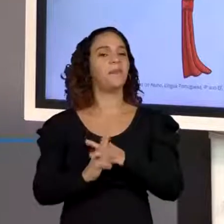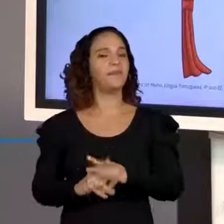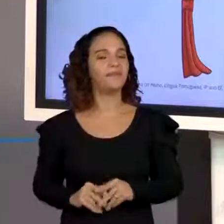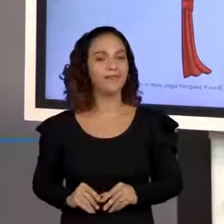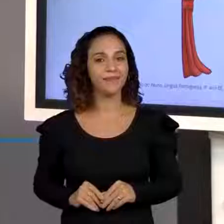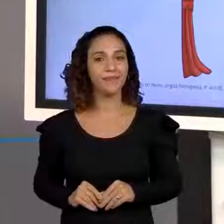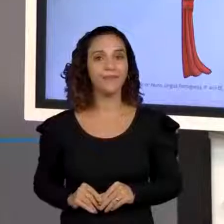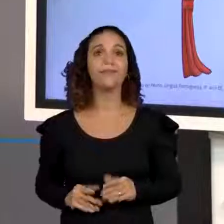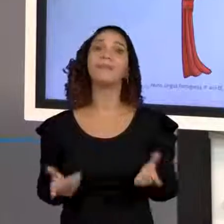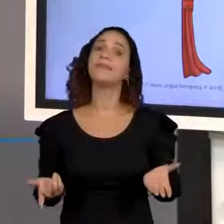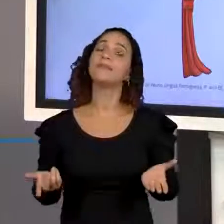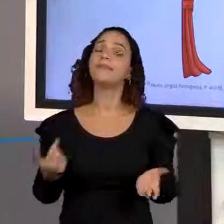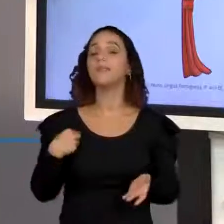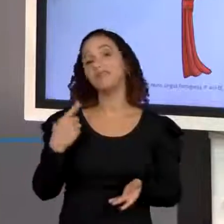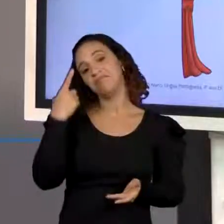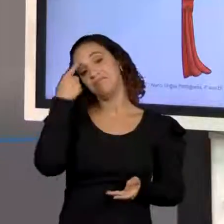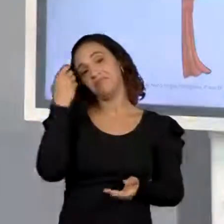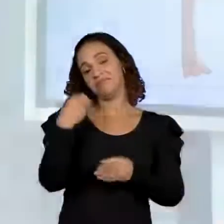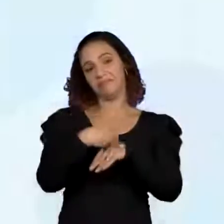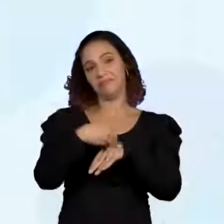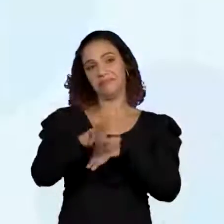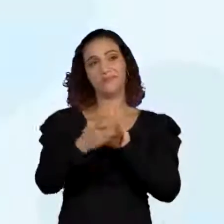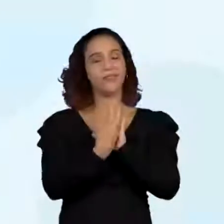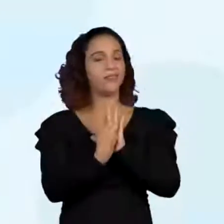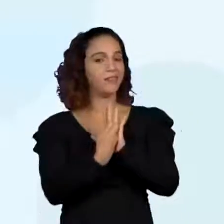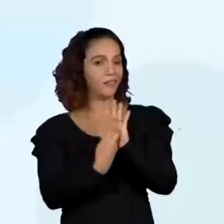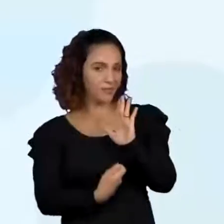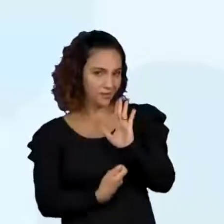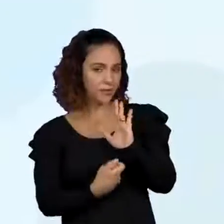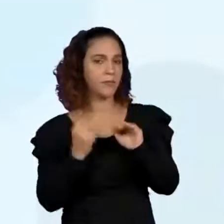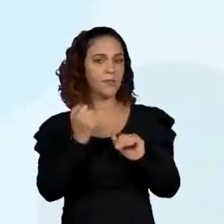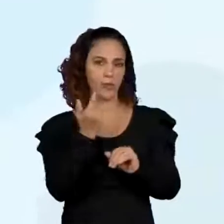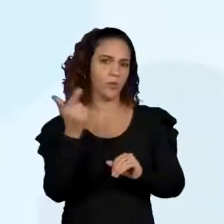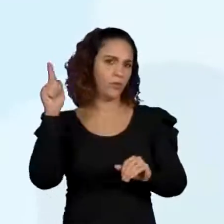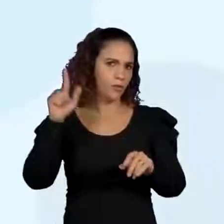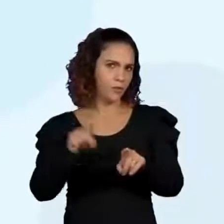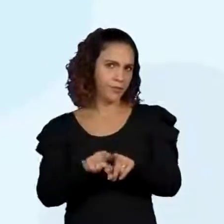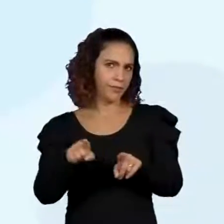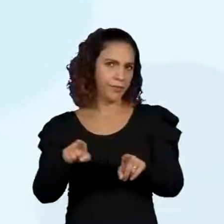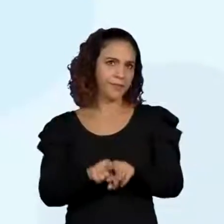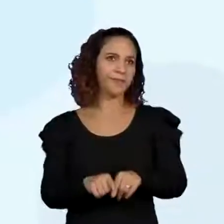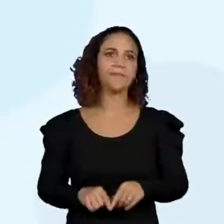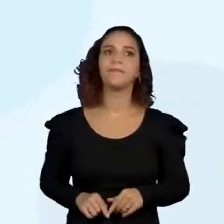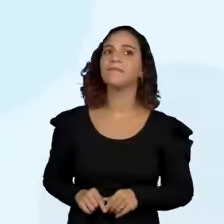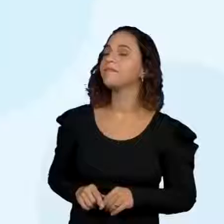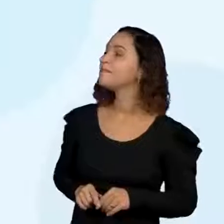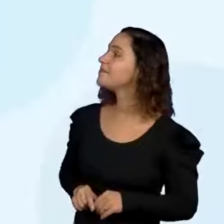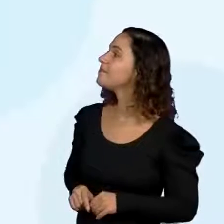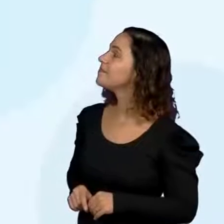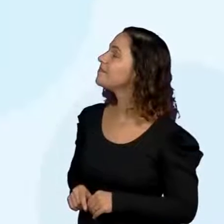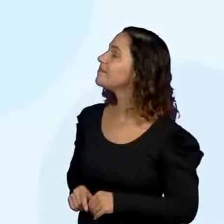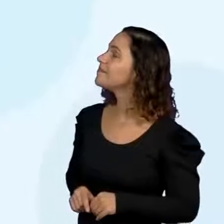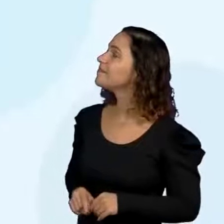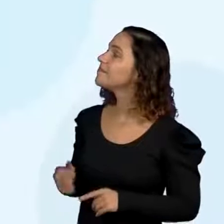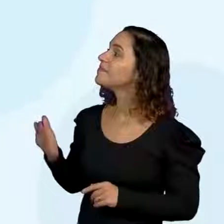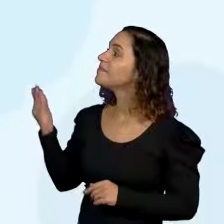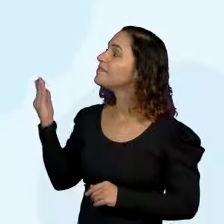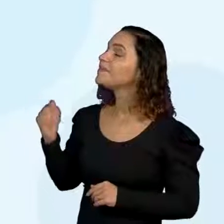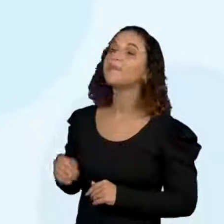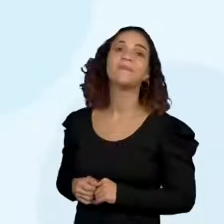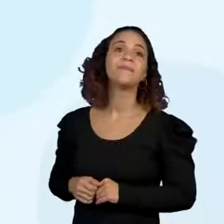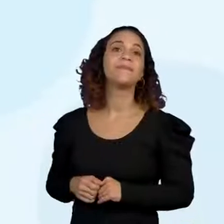E eu trouxe uma sugestão aqui de texto para vocês. Vocês podem utilizar um outro texto, mas o professor trouxe aqui o conto